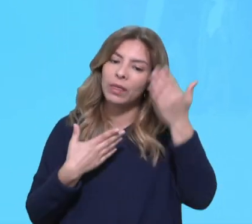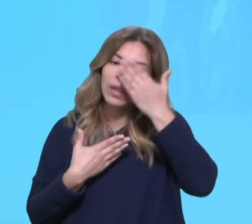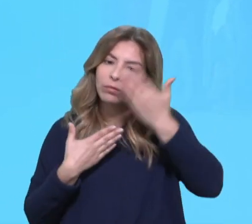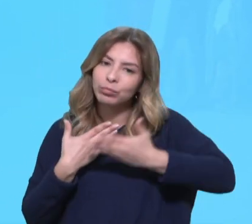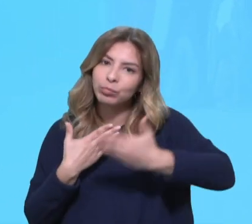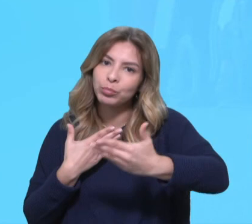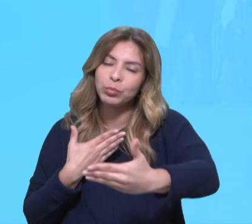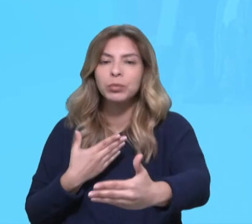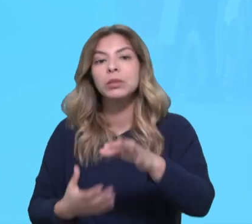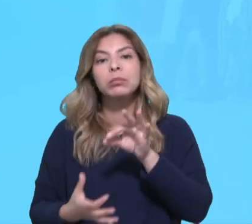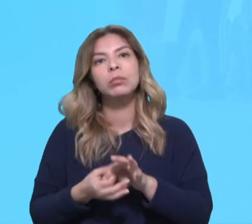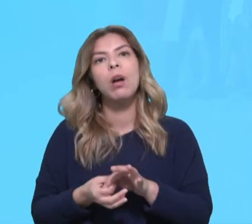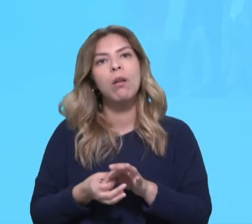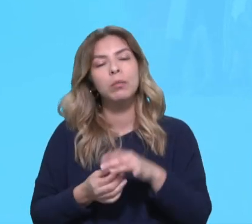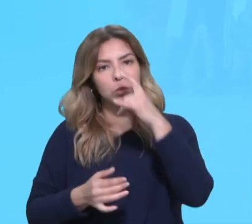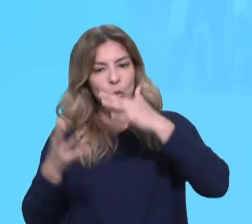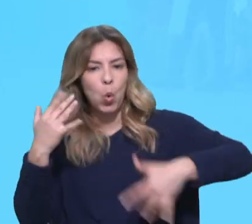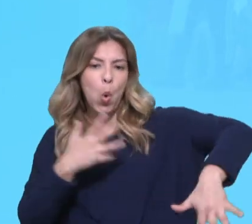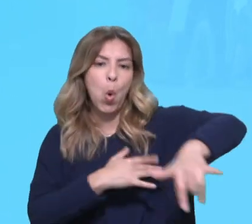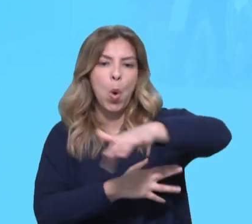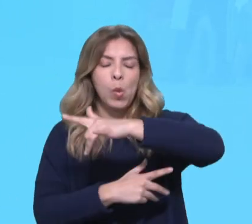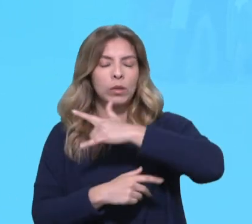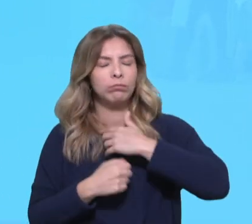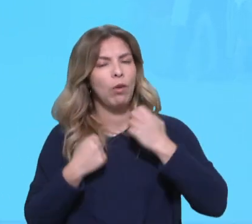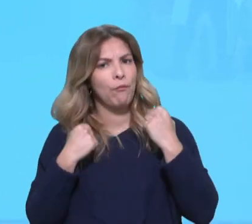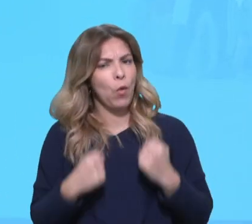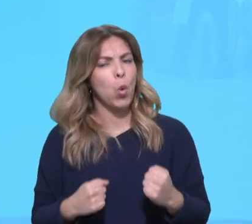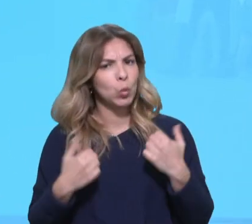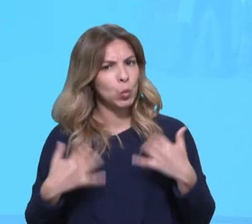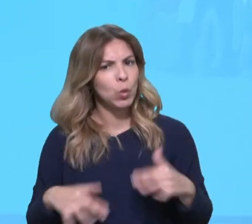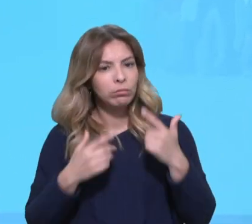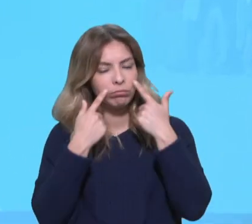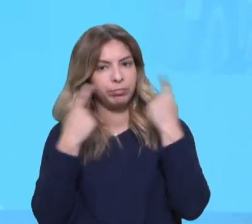de um povo fortemente expressa nesta Semana Santa e que nós